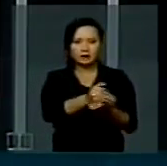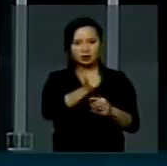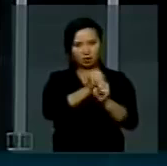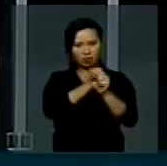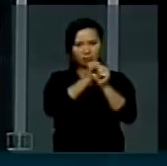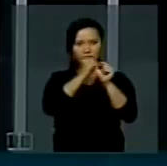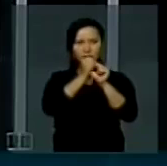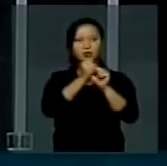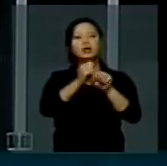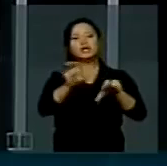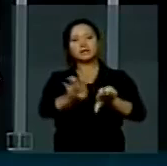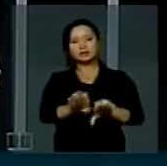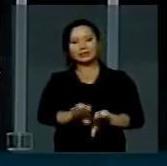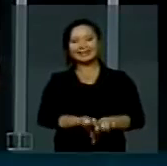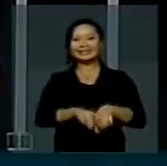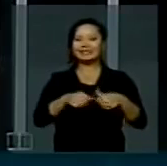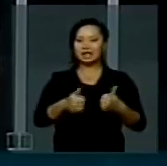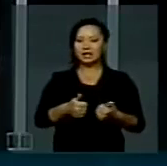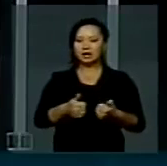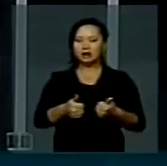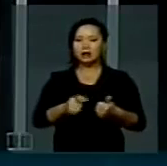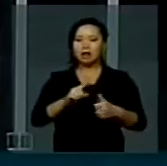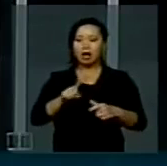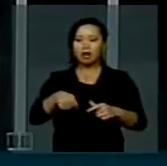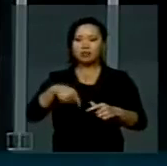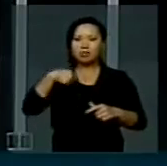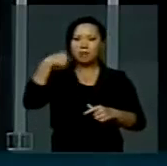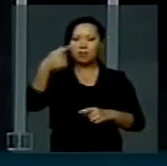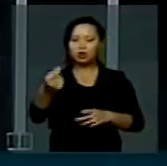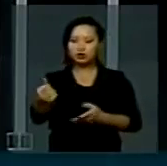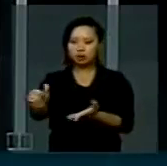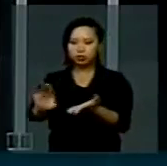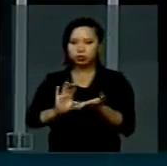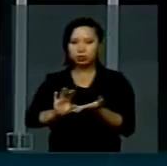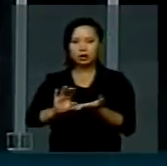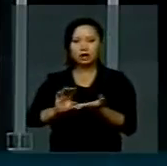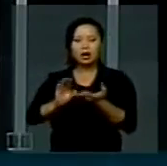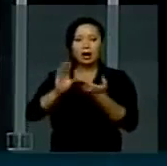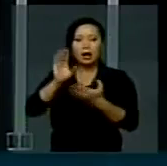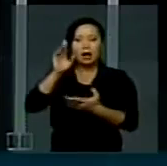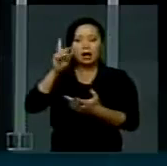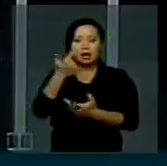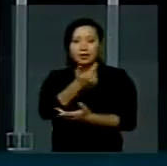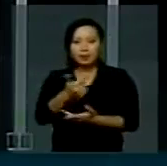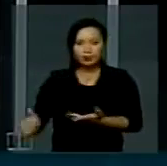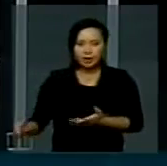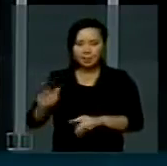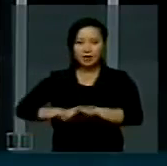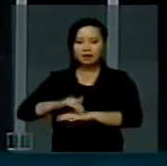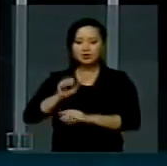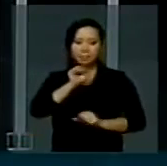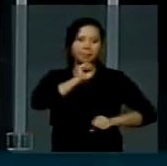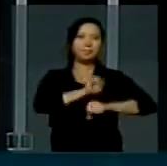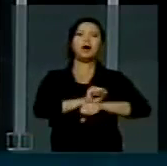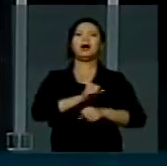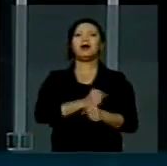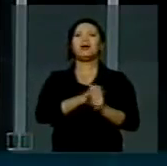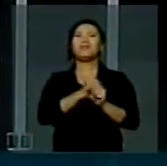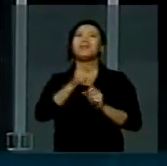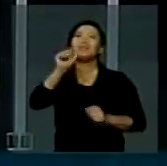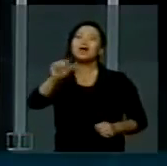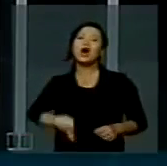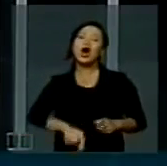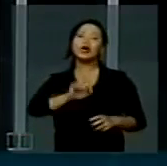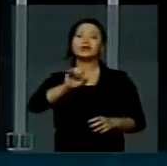ser paralisada. O custo social e econômico dessa paralisação muitas vezes é muito